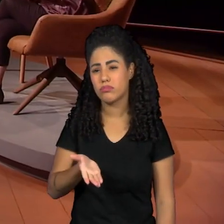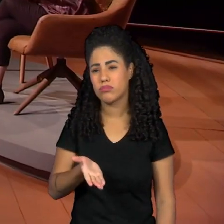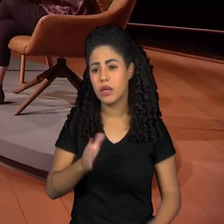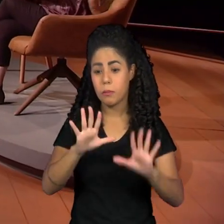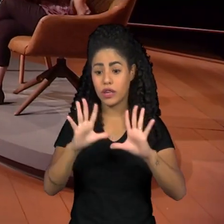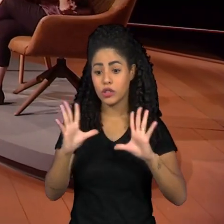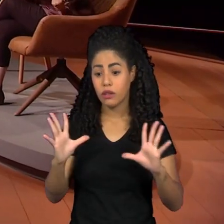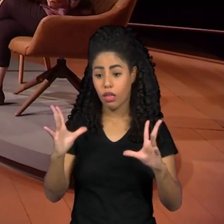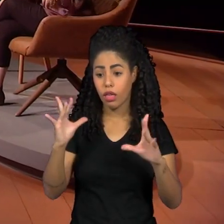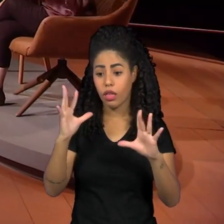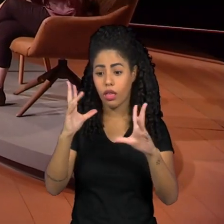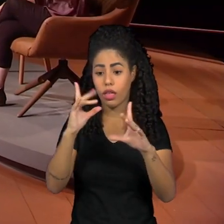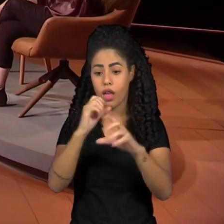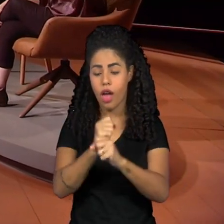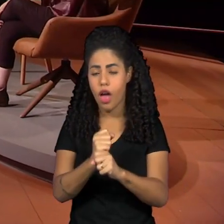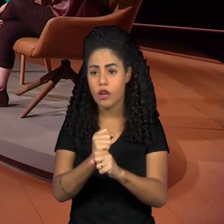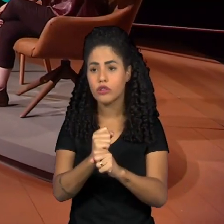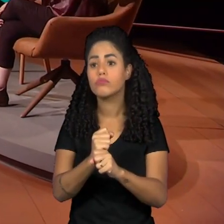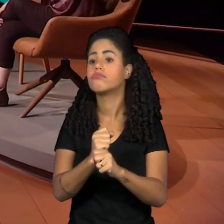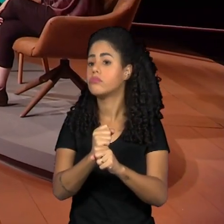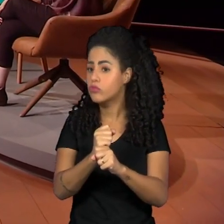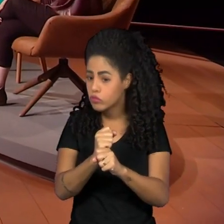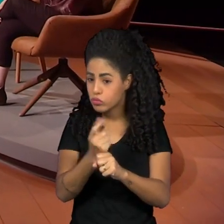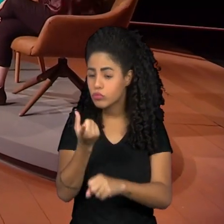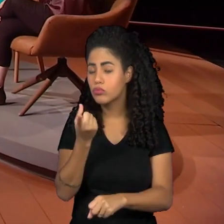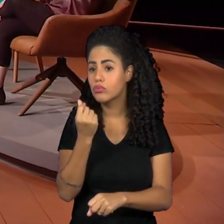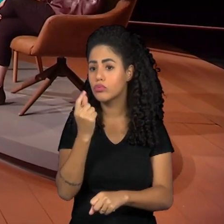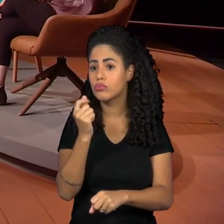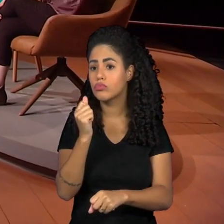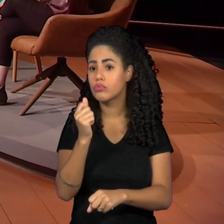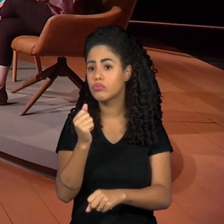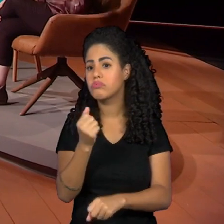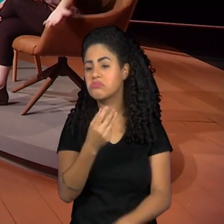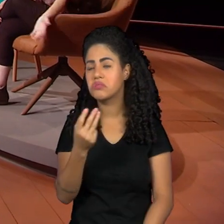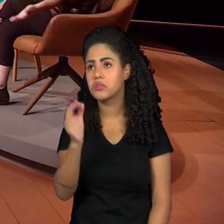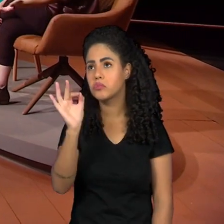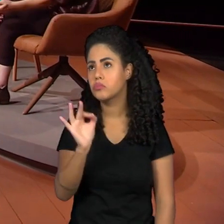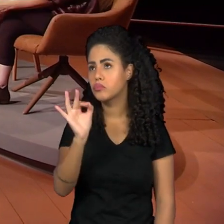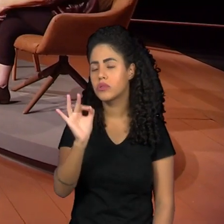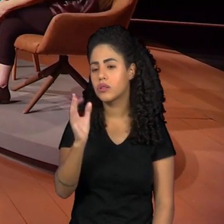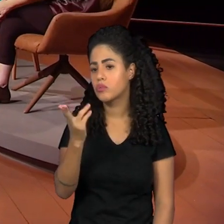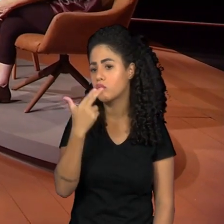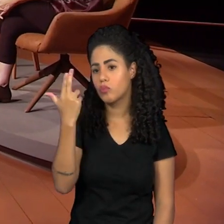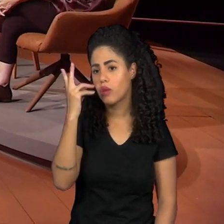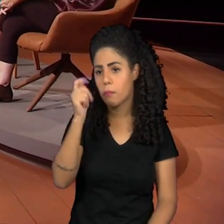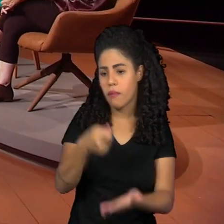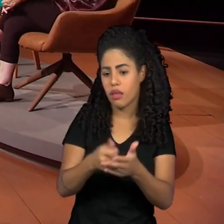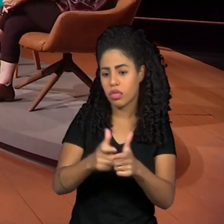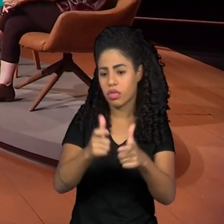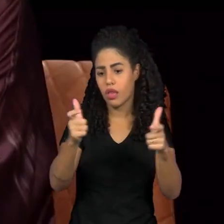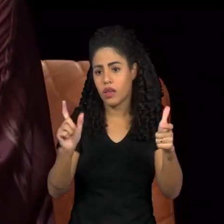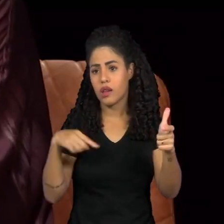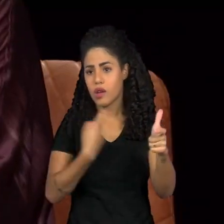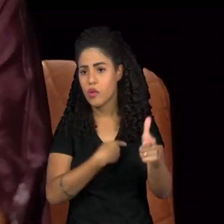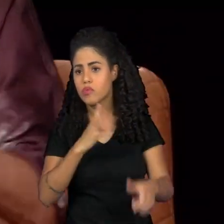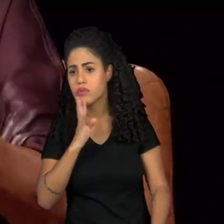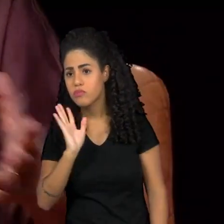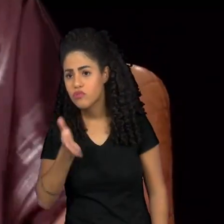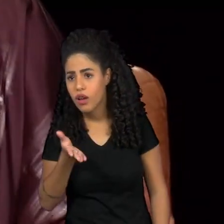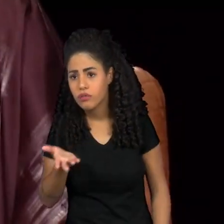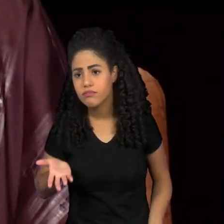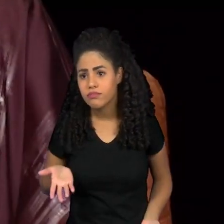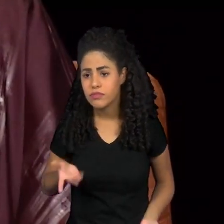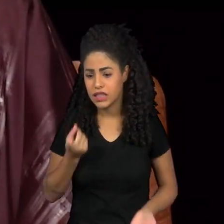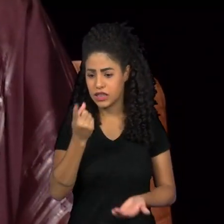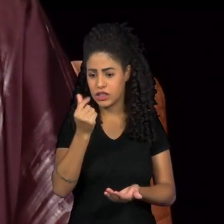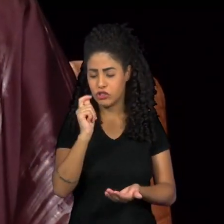um dinheiro que nem 1/3 dele fez essa expansão que a gente conhece. Então, esse